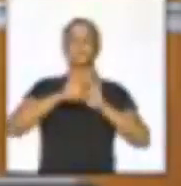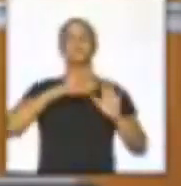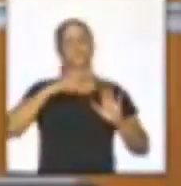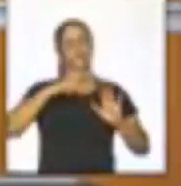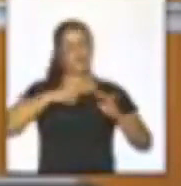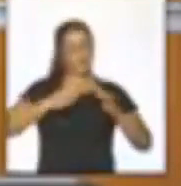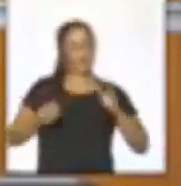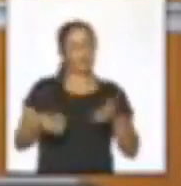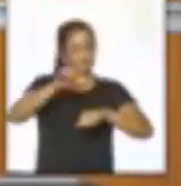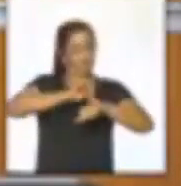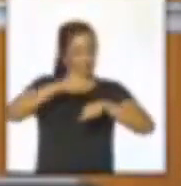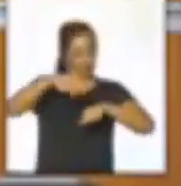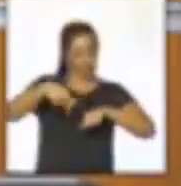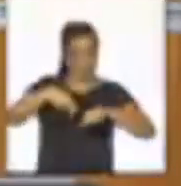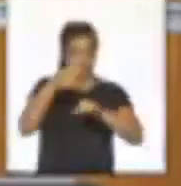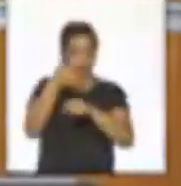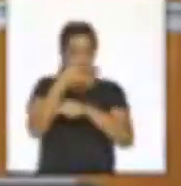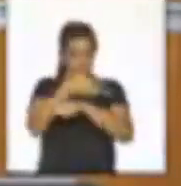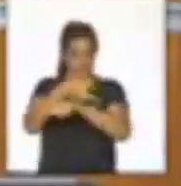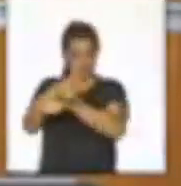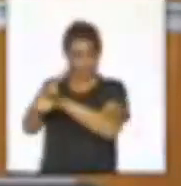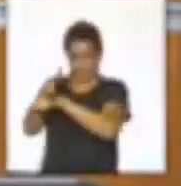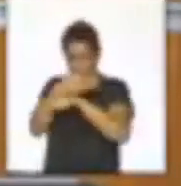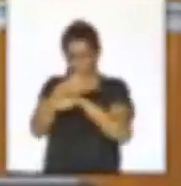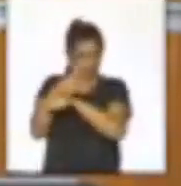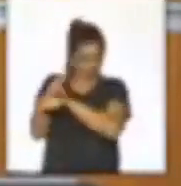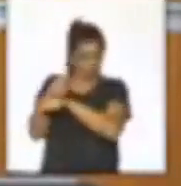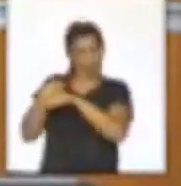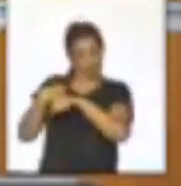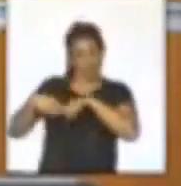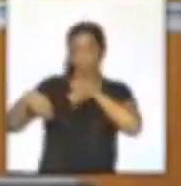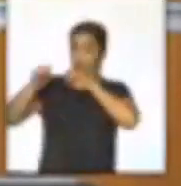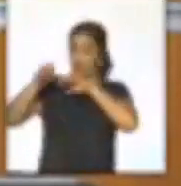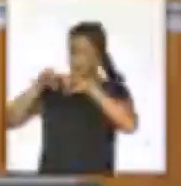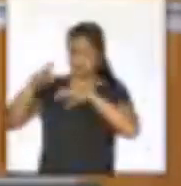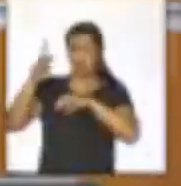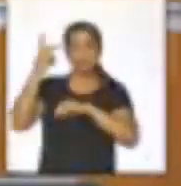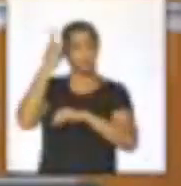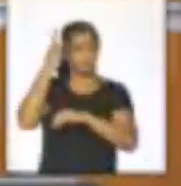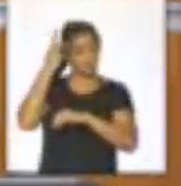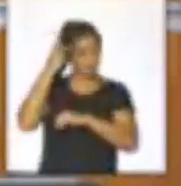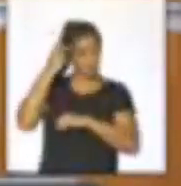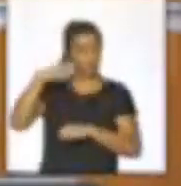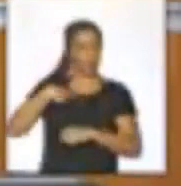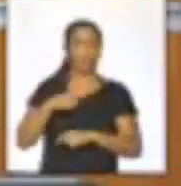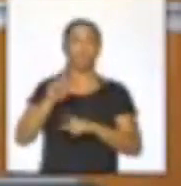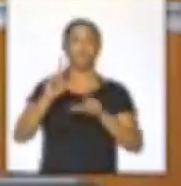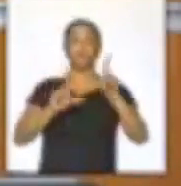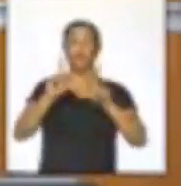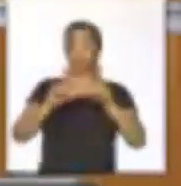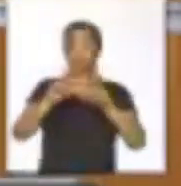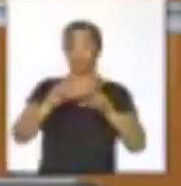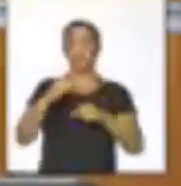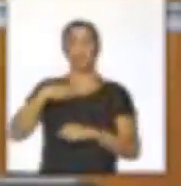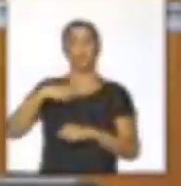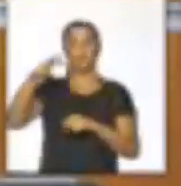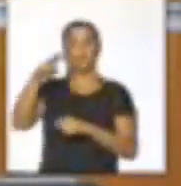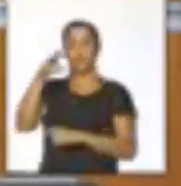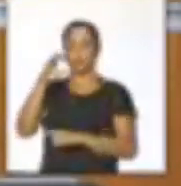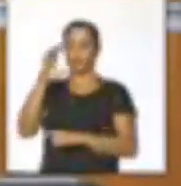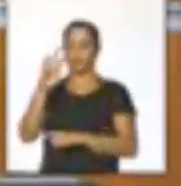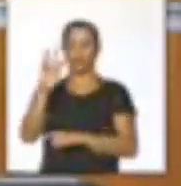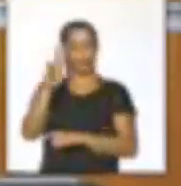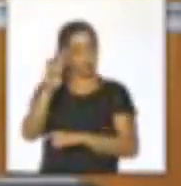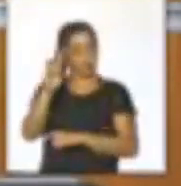Paulo. TV Cultura no canal 2.3 e também pelo YouTube canal Explica